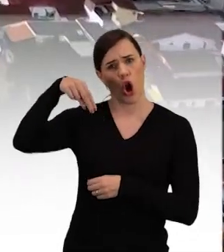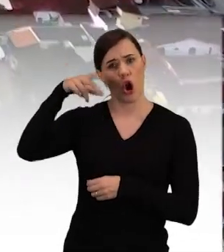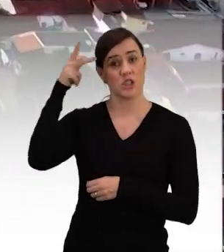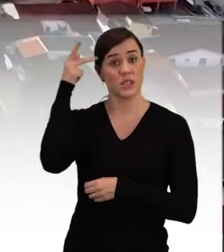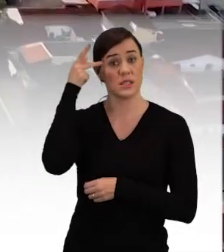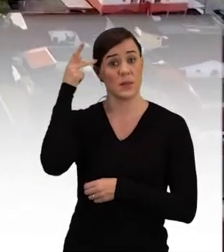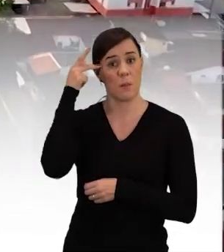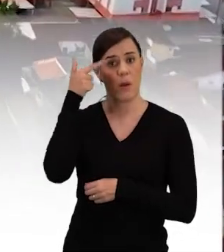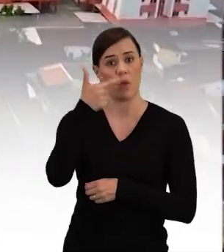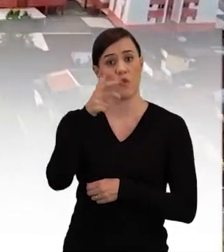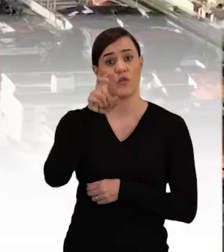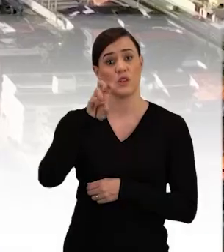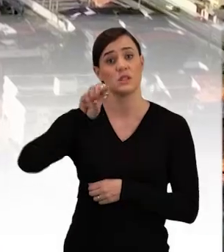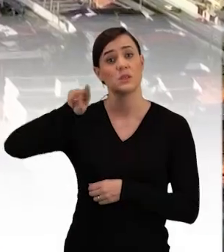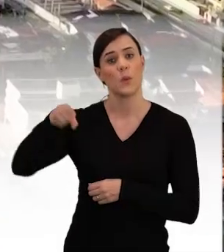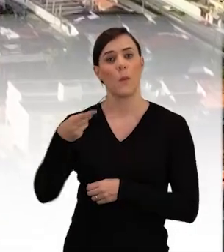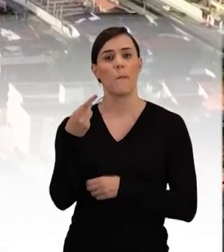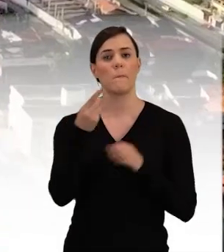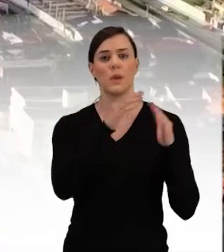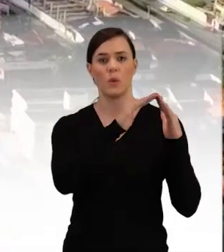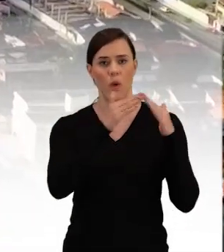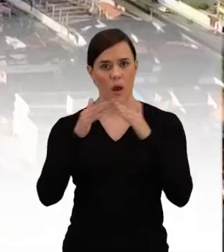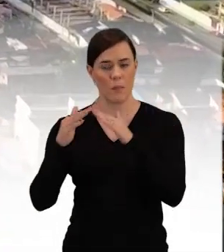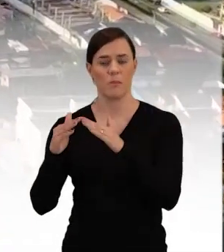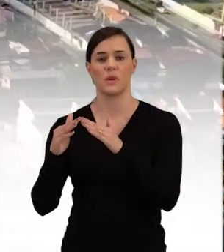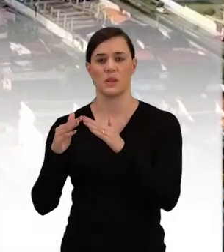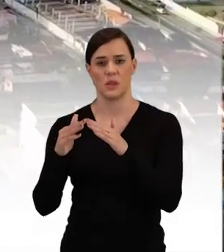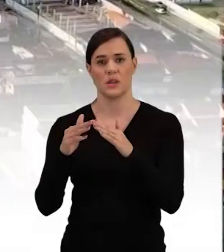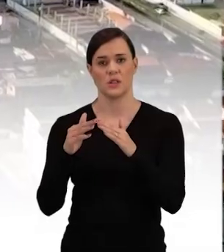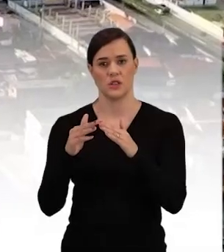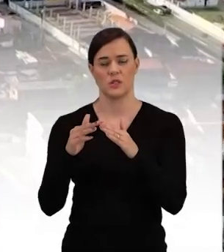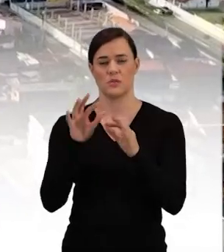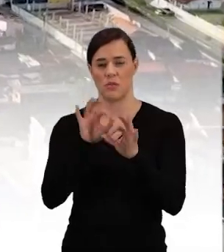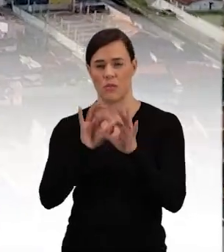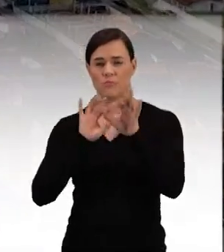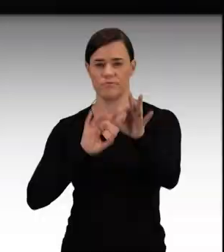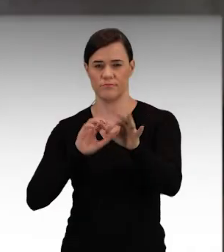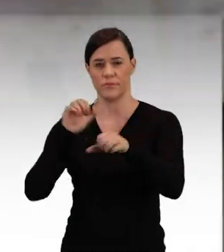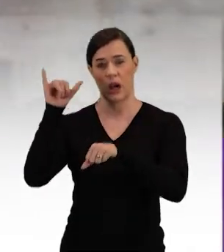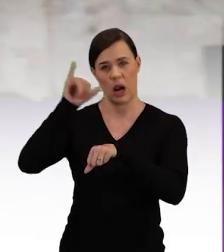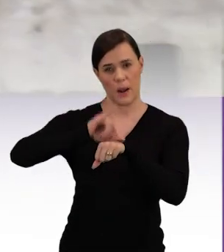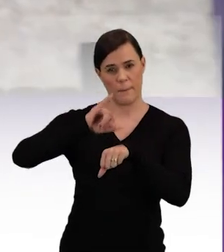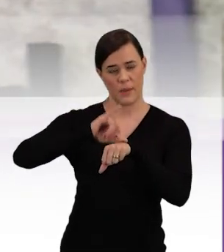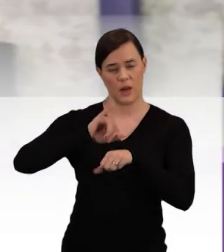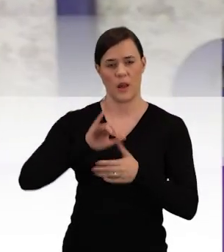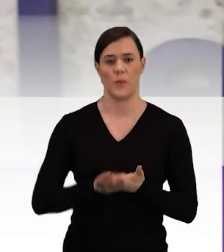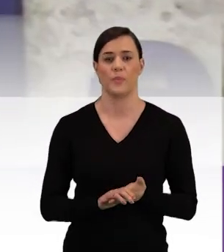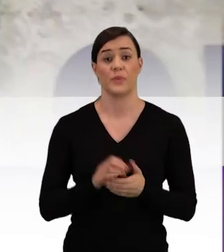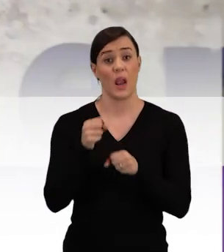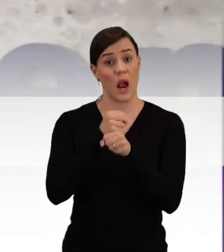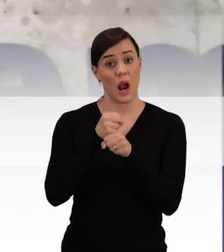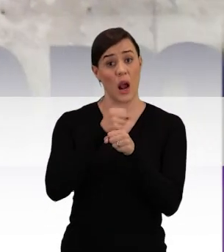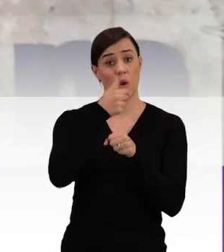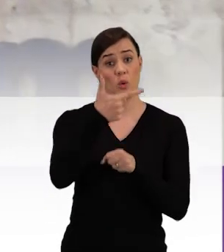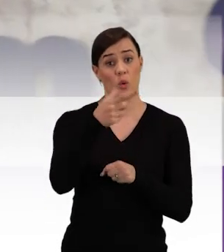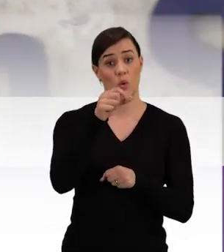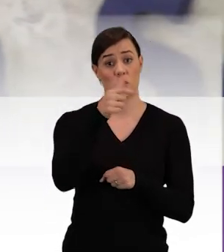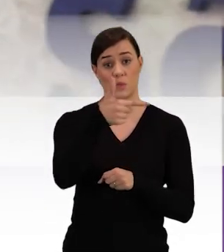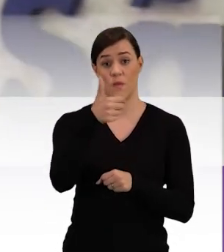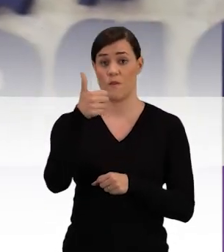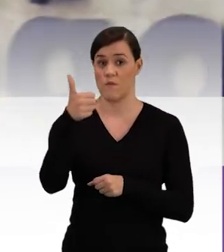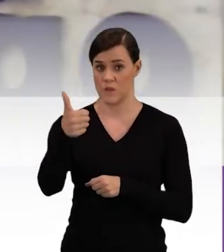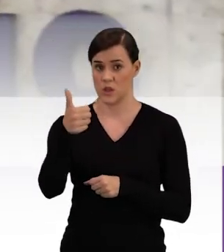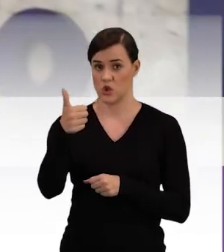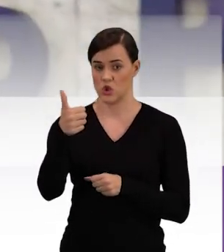quase 125 mil habitantes, está a 178 quilômetros da capital. Desde 2021, reiteradas